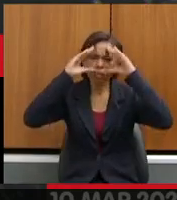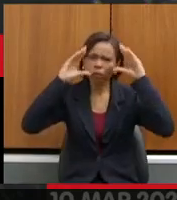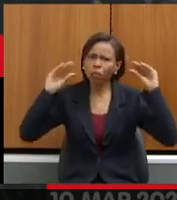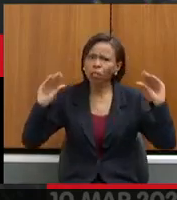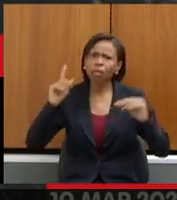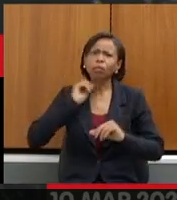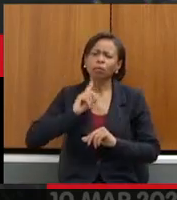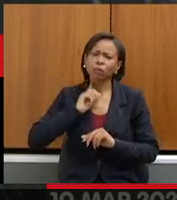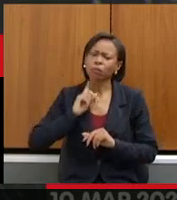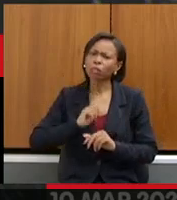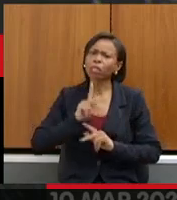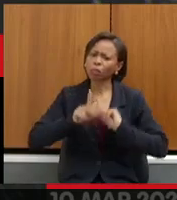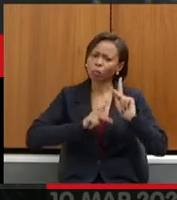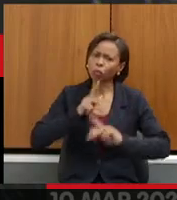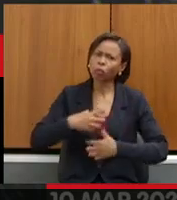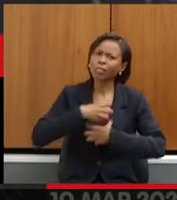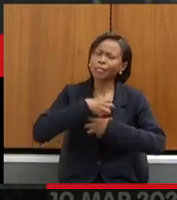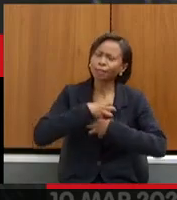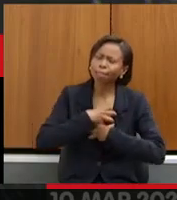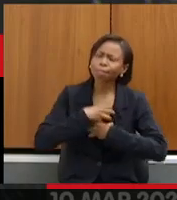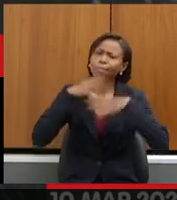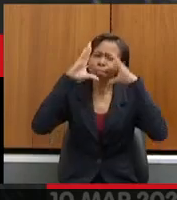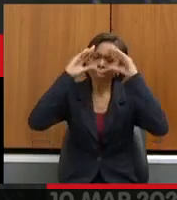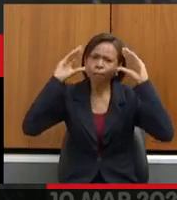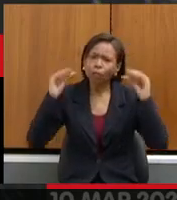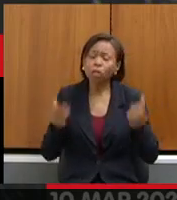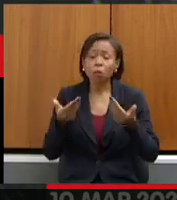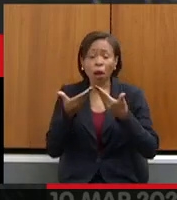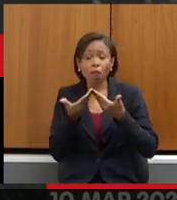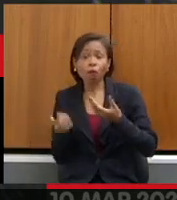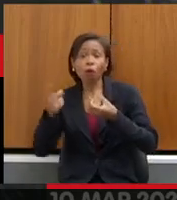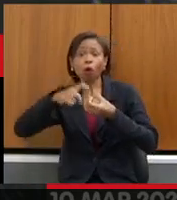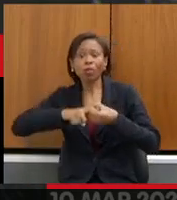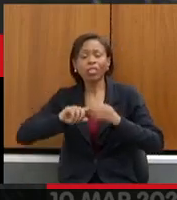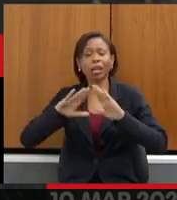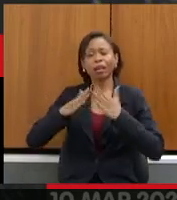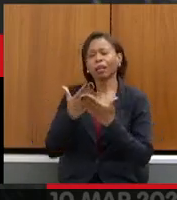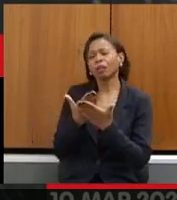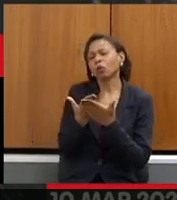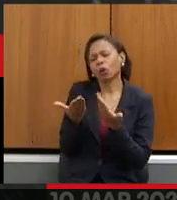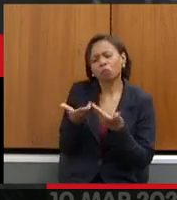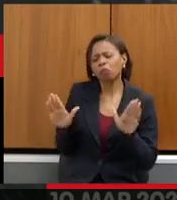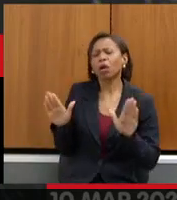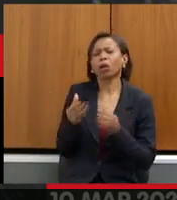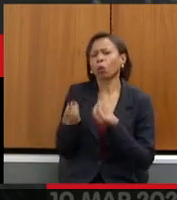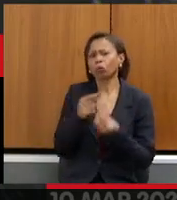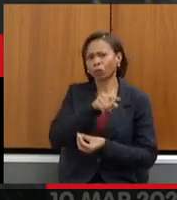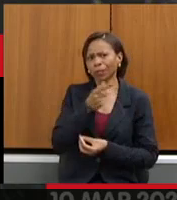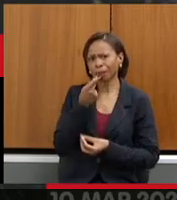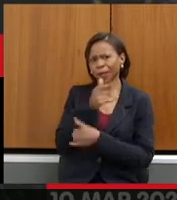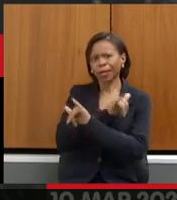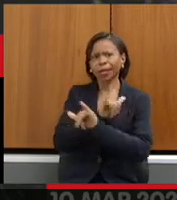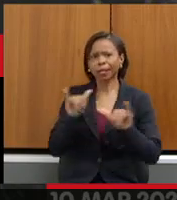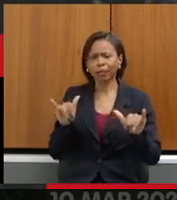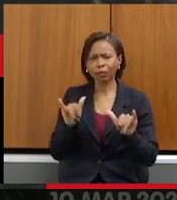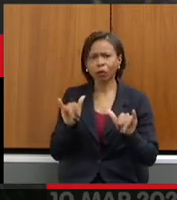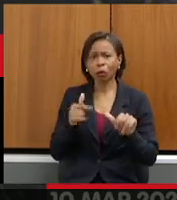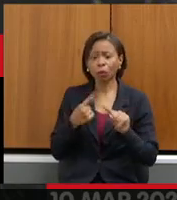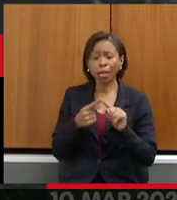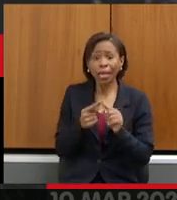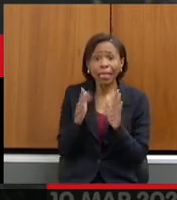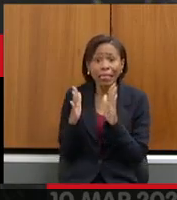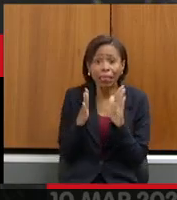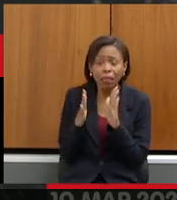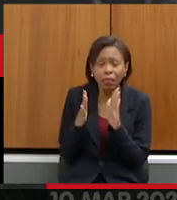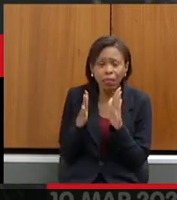Povo Mineiro para reabertura das escolas como vocês têm anunciado sendo que em tão pouco tempo nós saímos de uma onda amarela por uma onda roxa